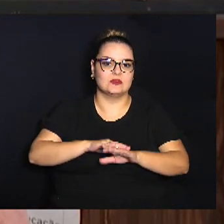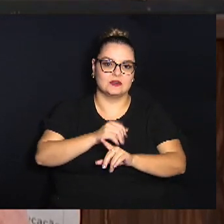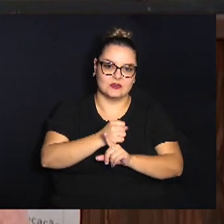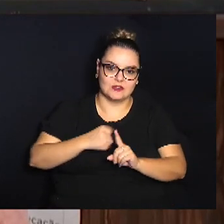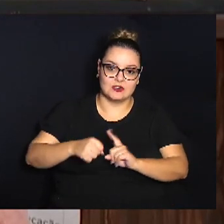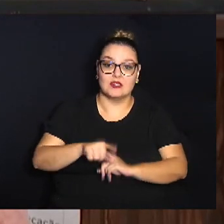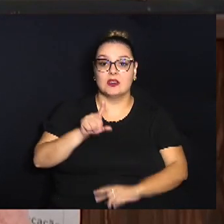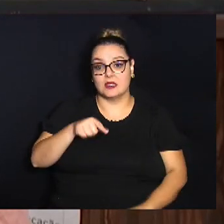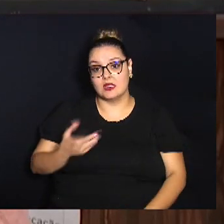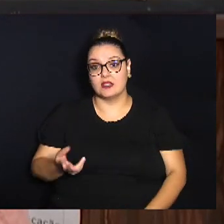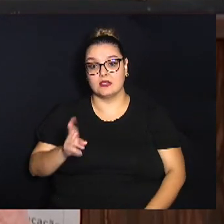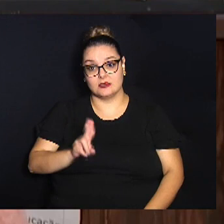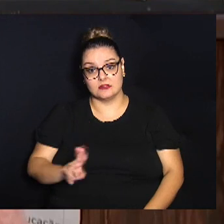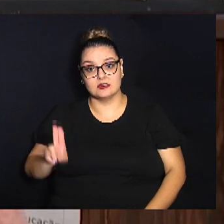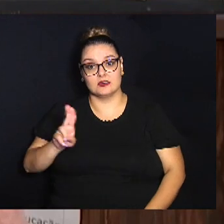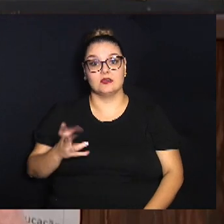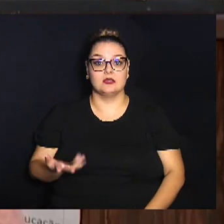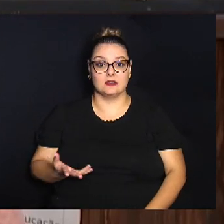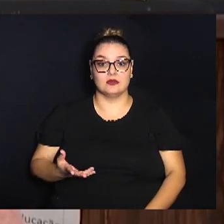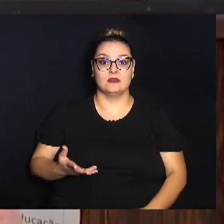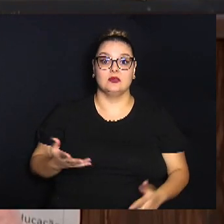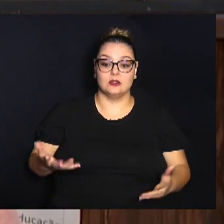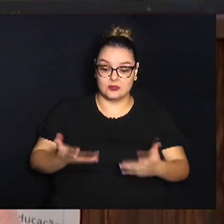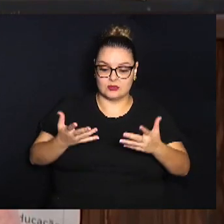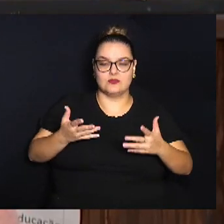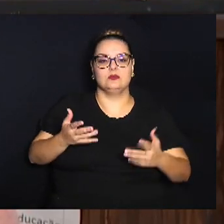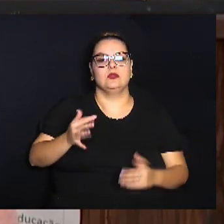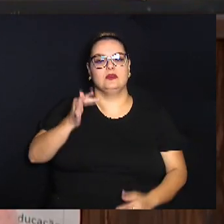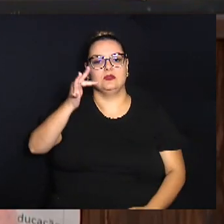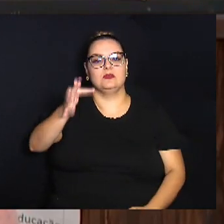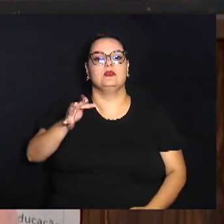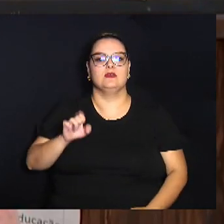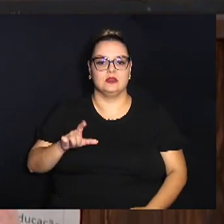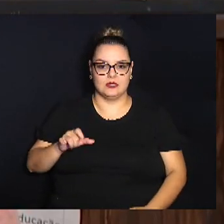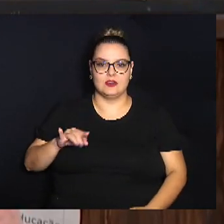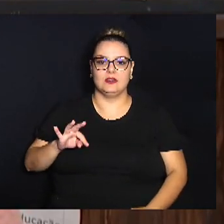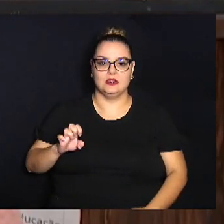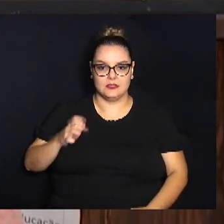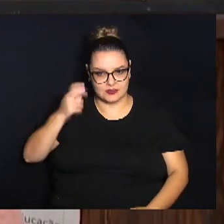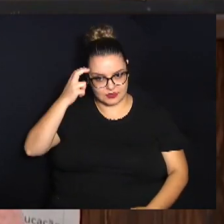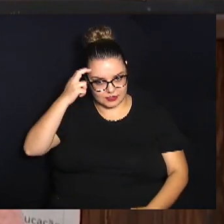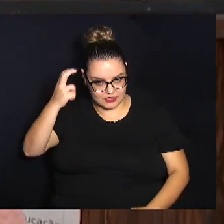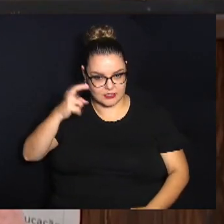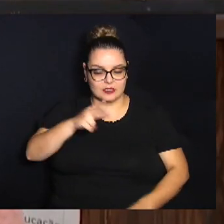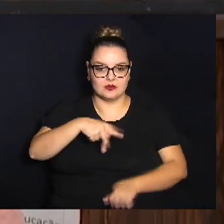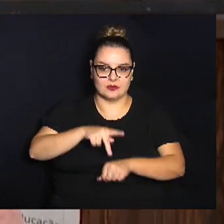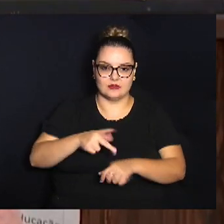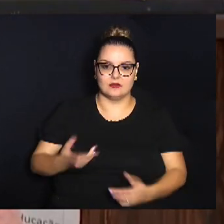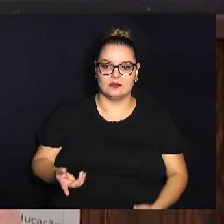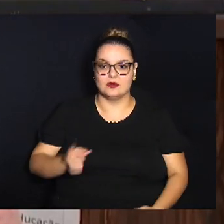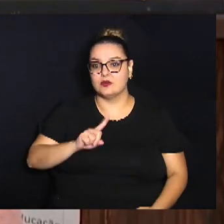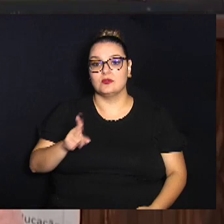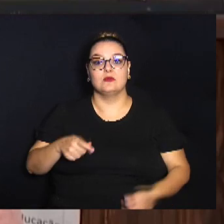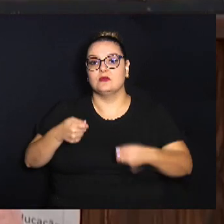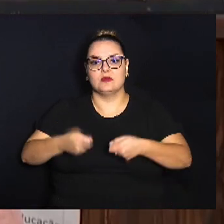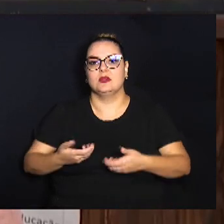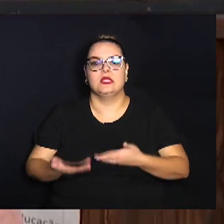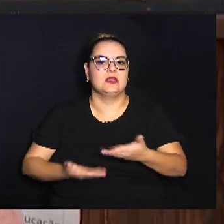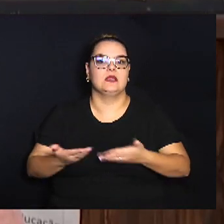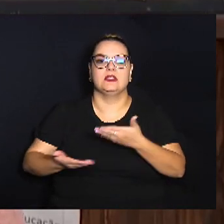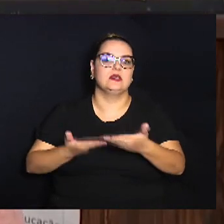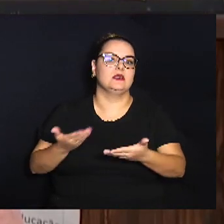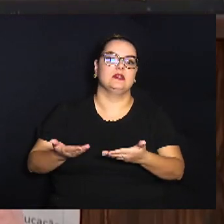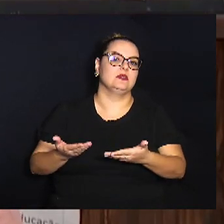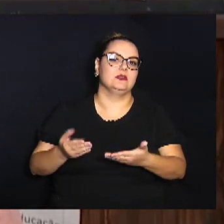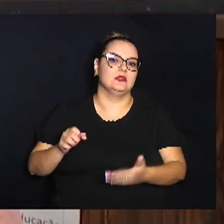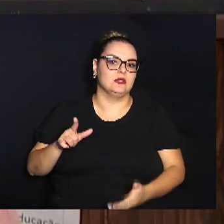funções sociais da universidade é formar as futuras elites intelectuais do país. Tá? Não é necessariamente servir as